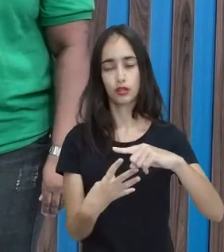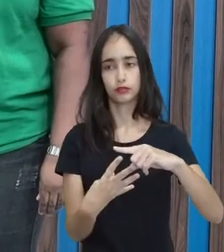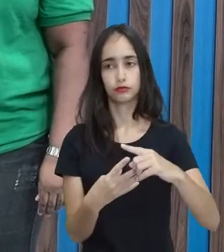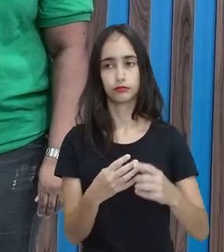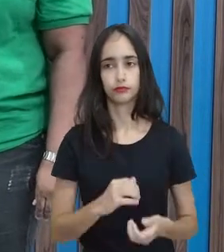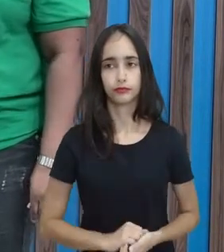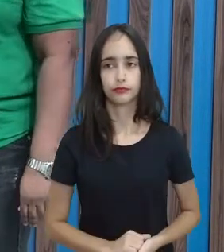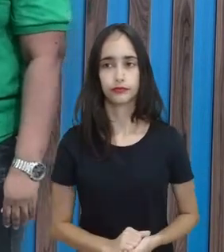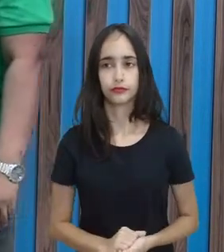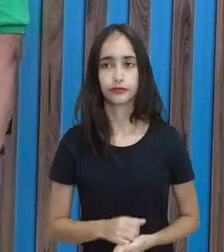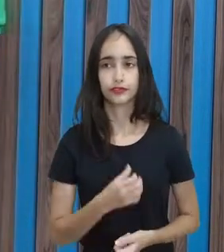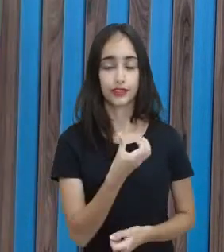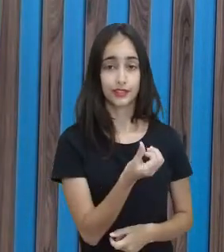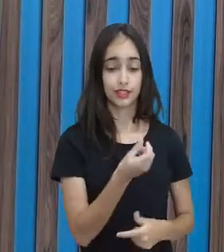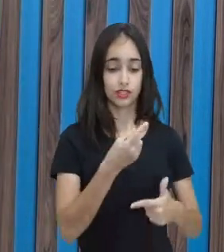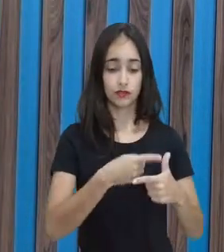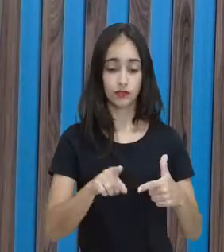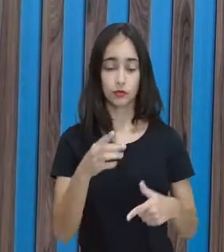4,